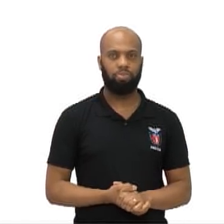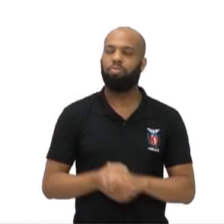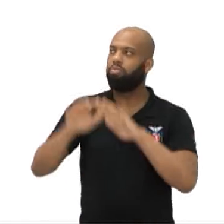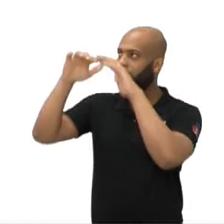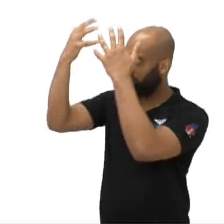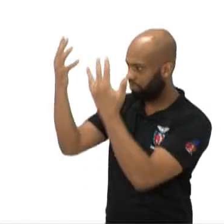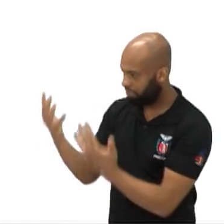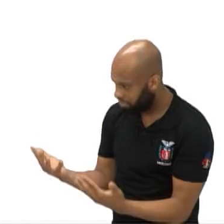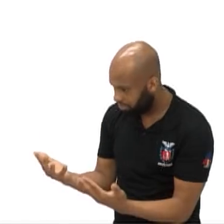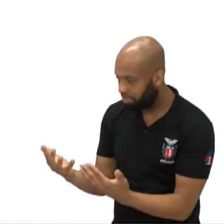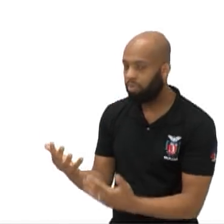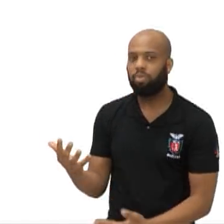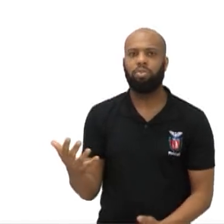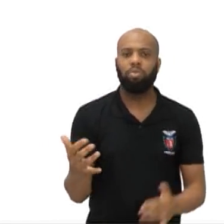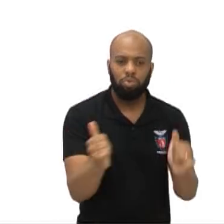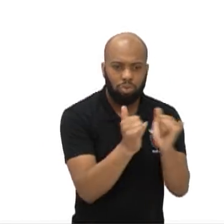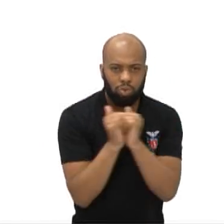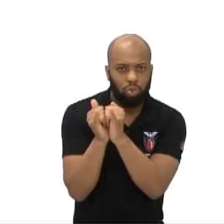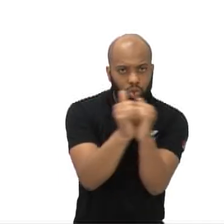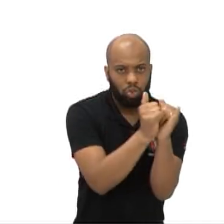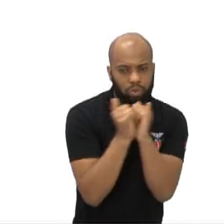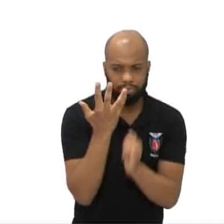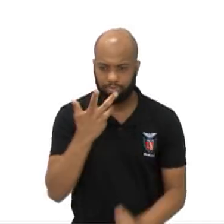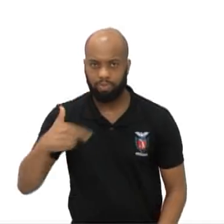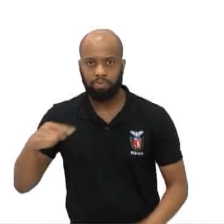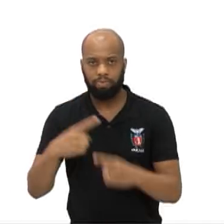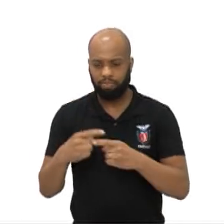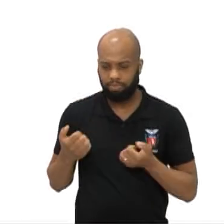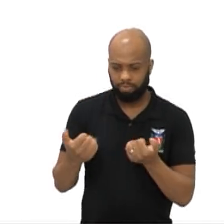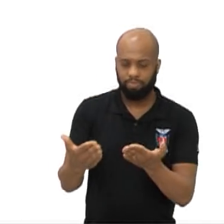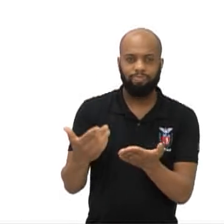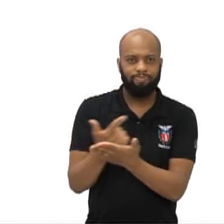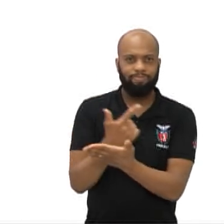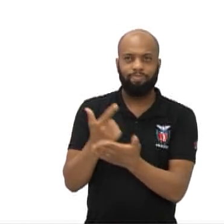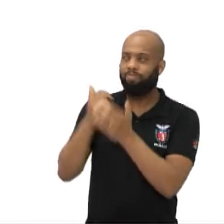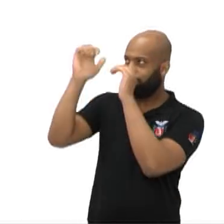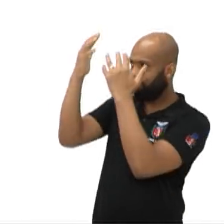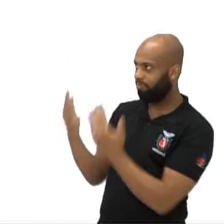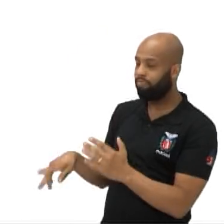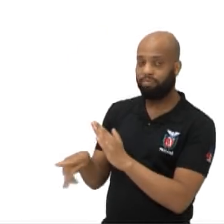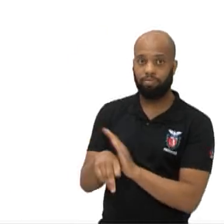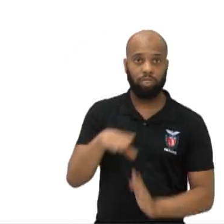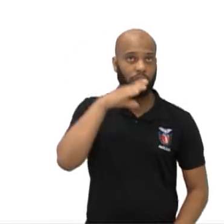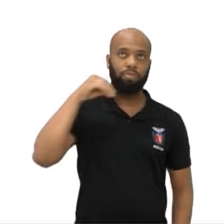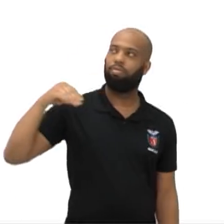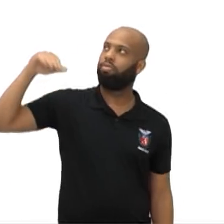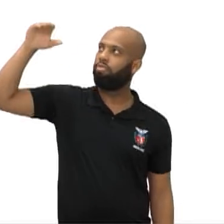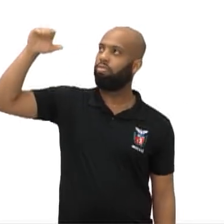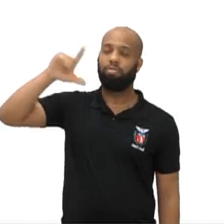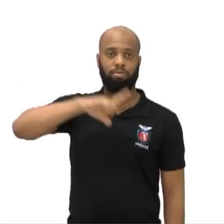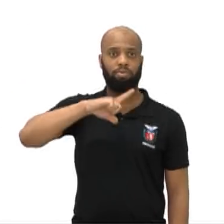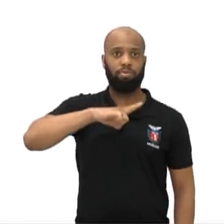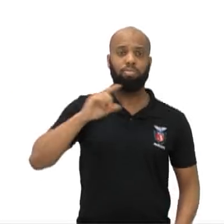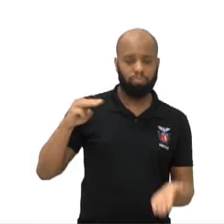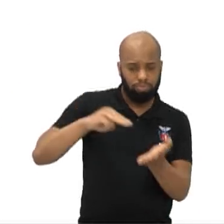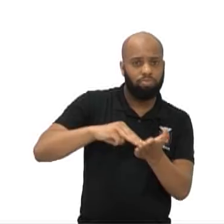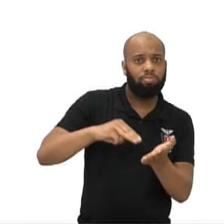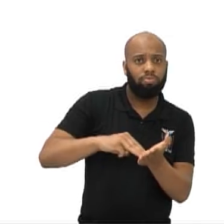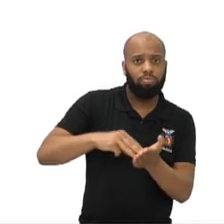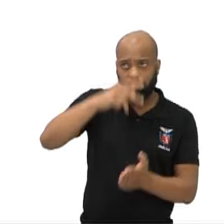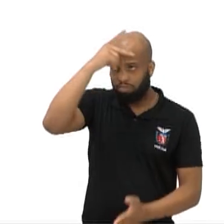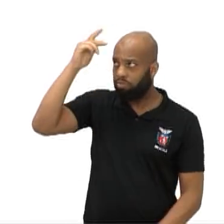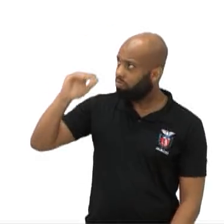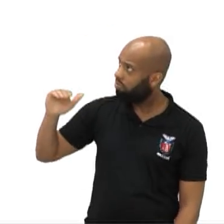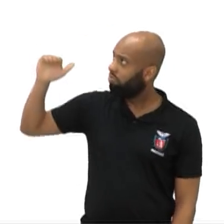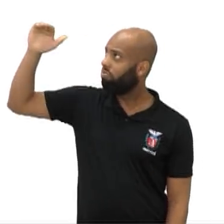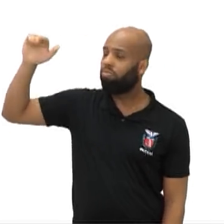Dedicatória. Peço perdão às crianças por dedicar este livro a uma pessoa grande. Tem um bom motivo. Essa pessoa